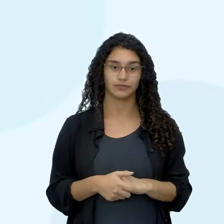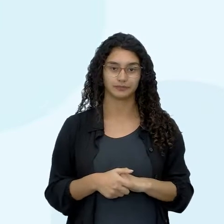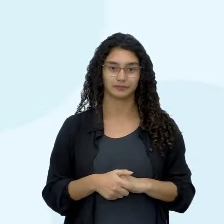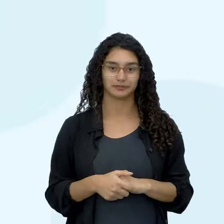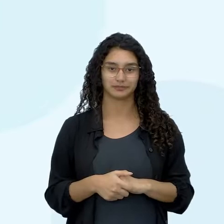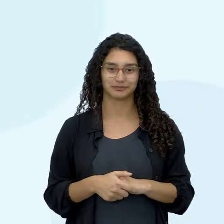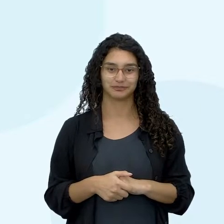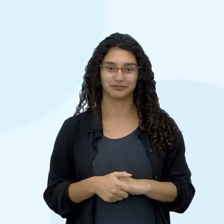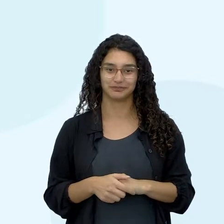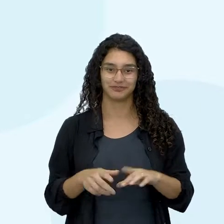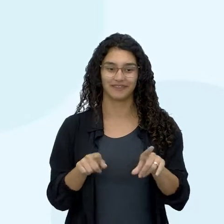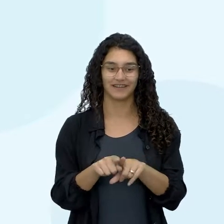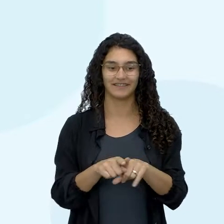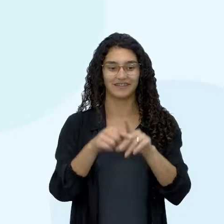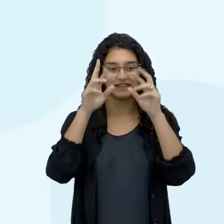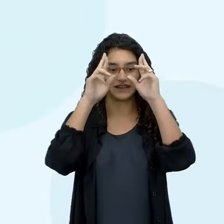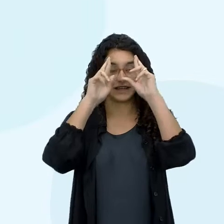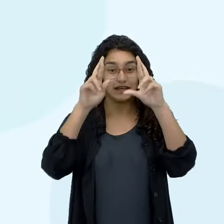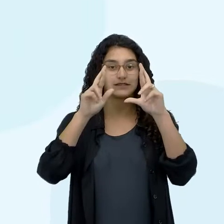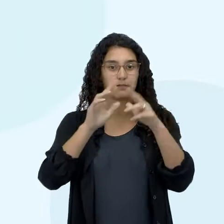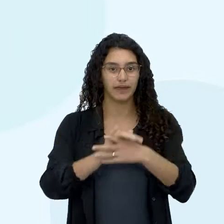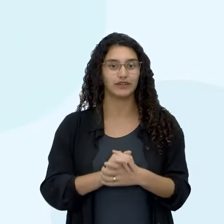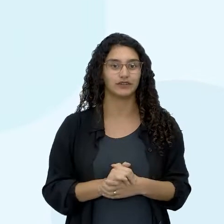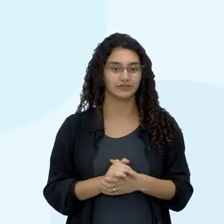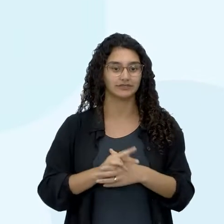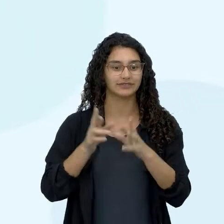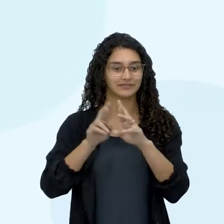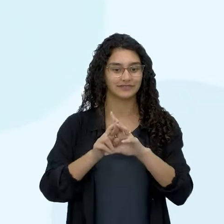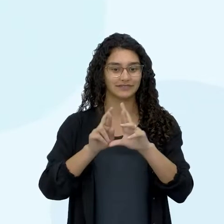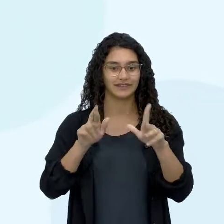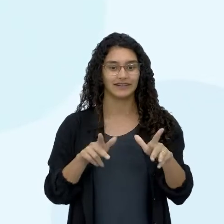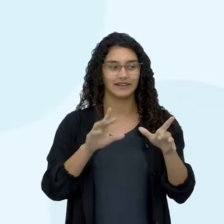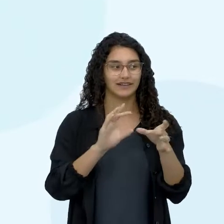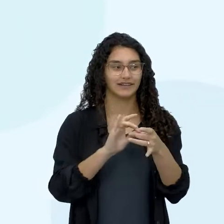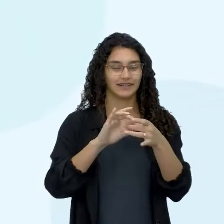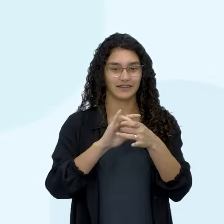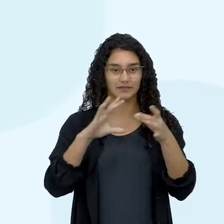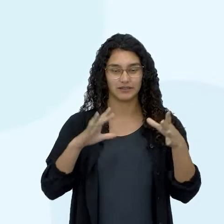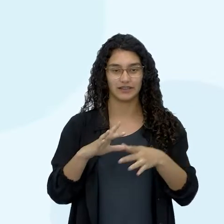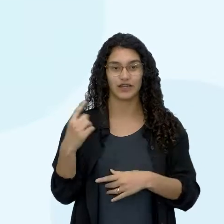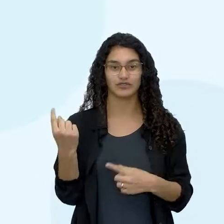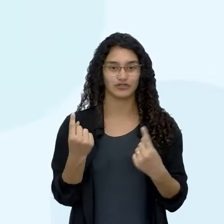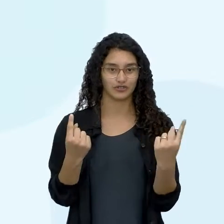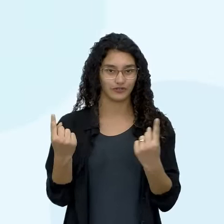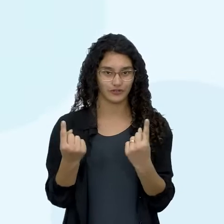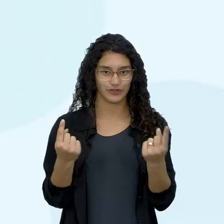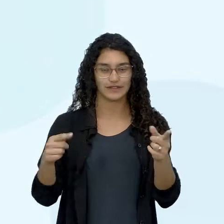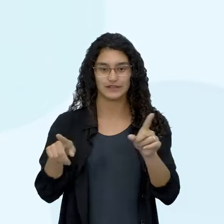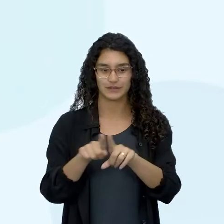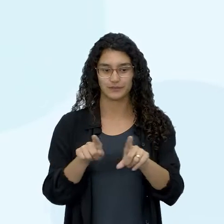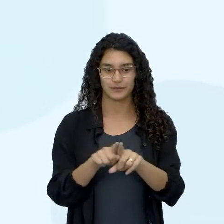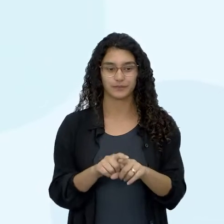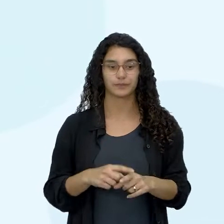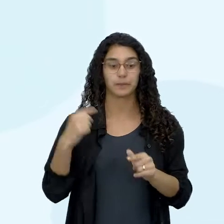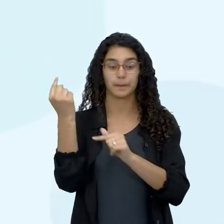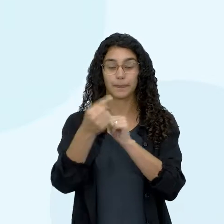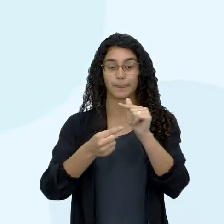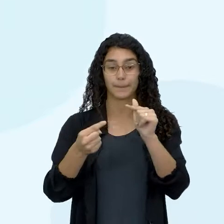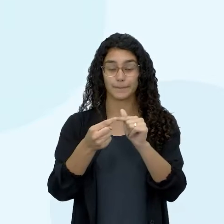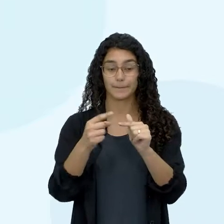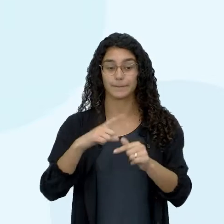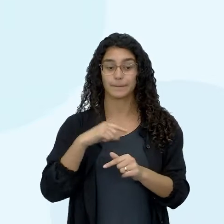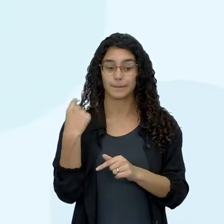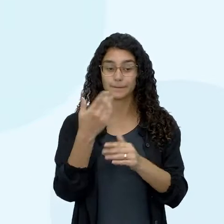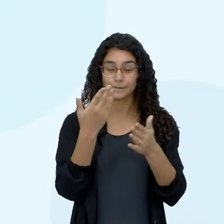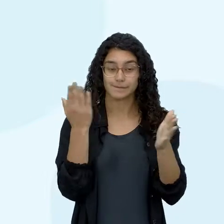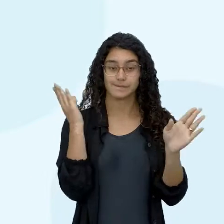solidariedade e o respeito às diferenças e às liberdades individuais. O objetivo desse